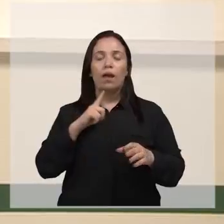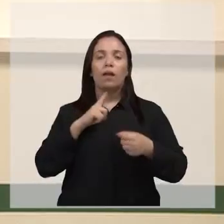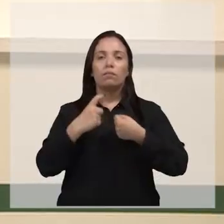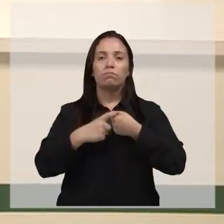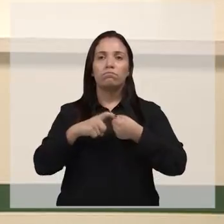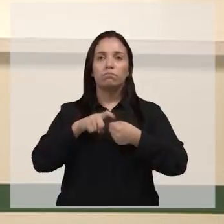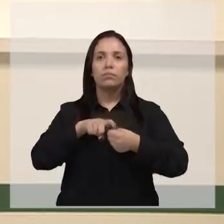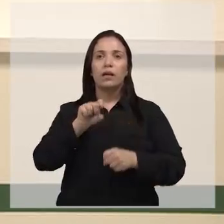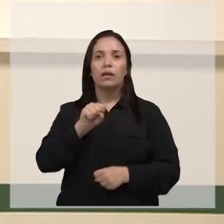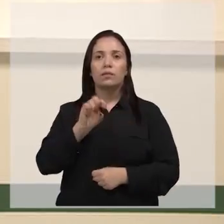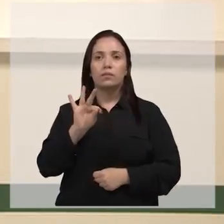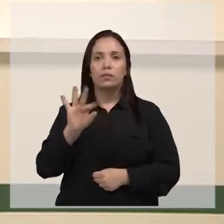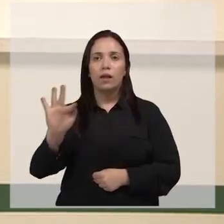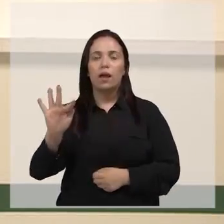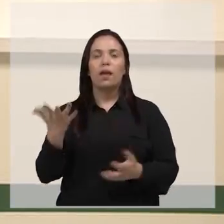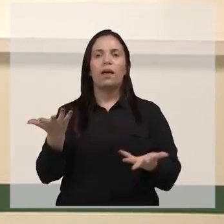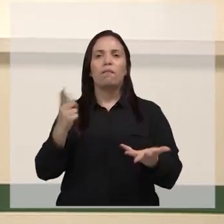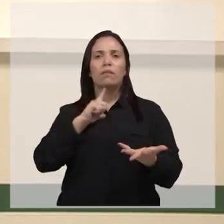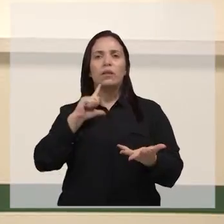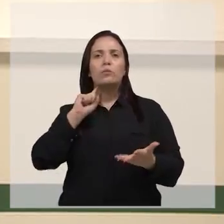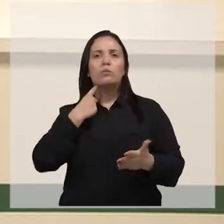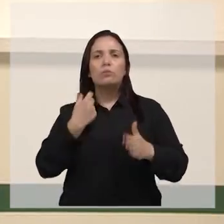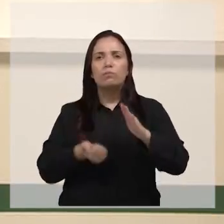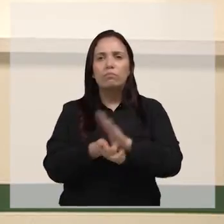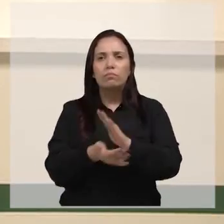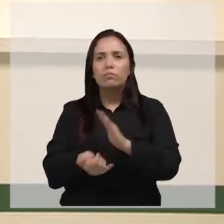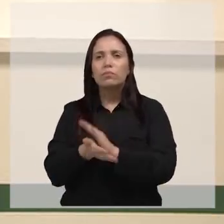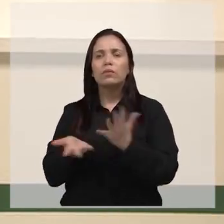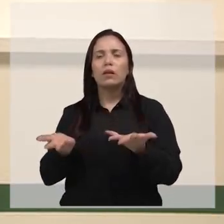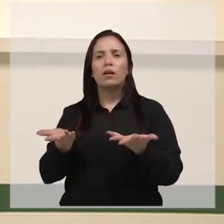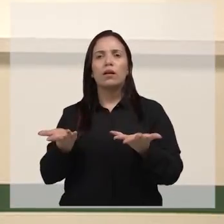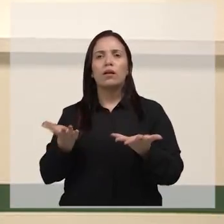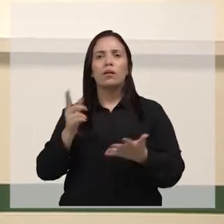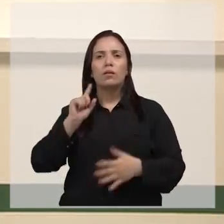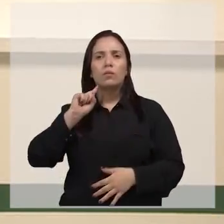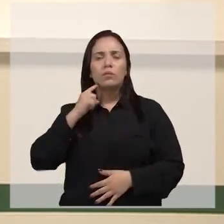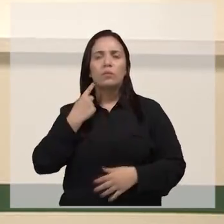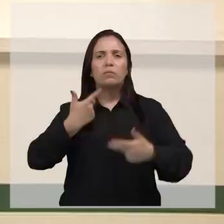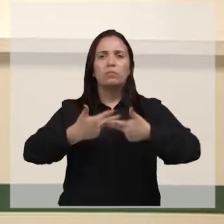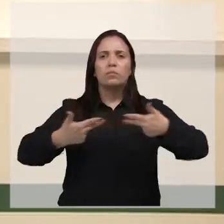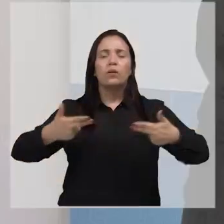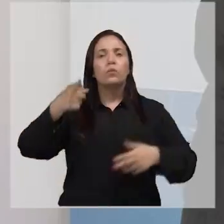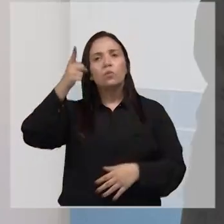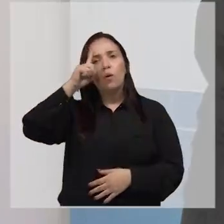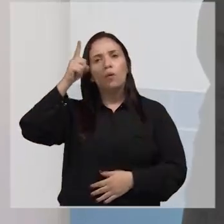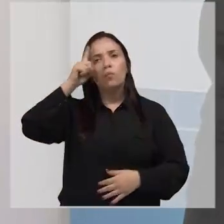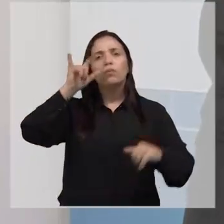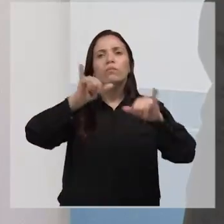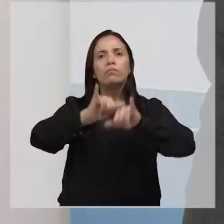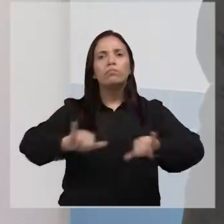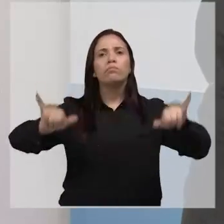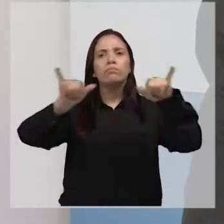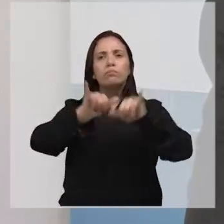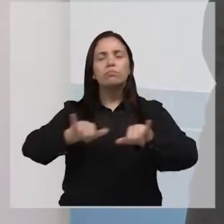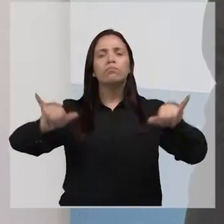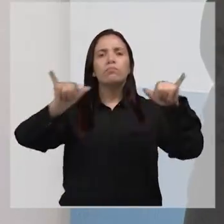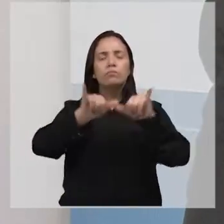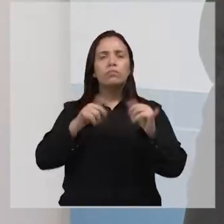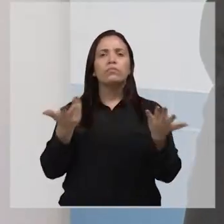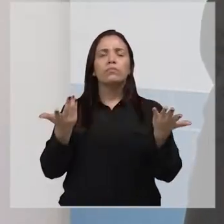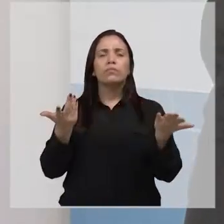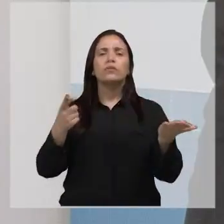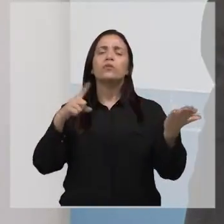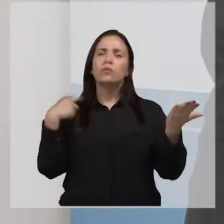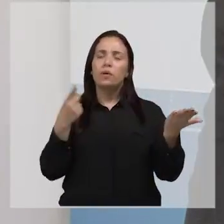é propina, é denúncia, é corrupção. O noticiário todo dia é esse. A gente aqui também